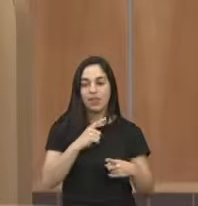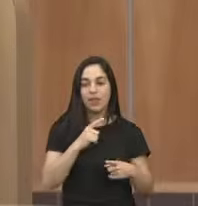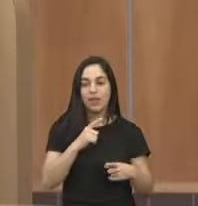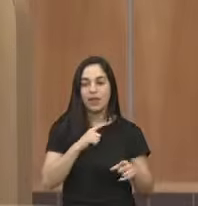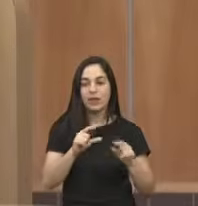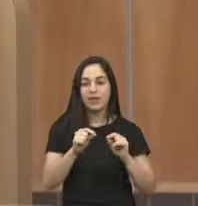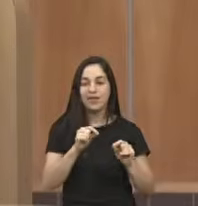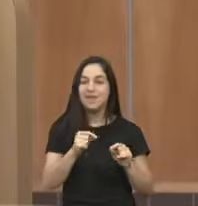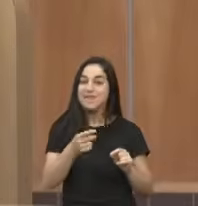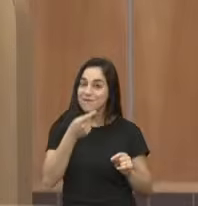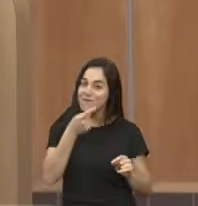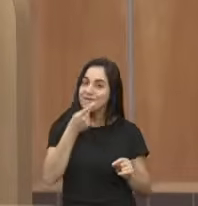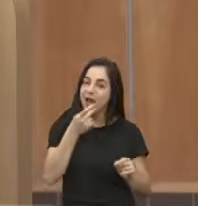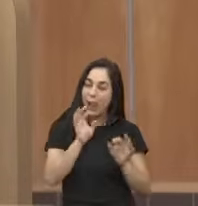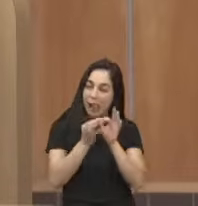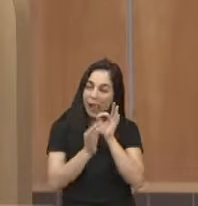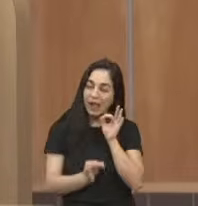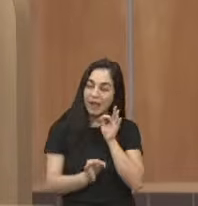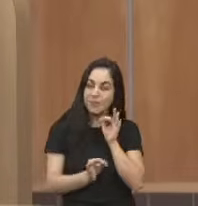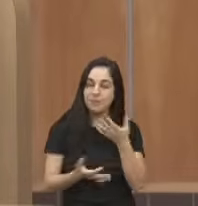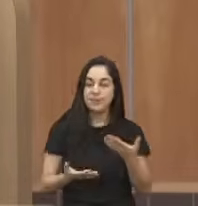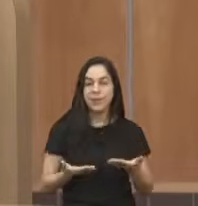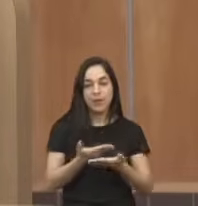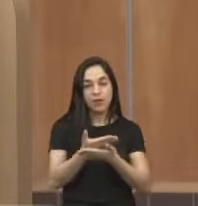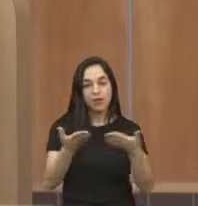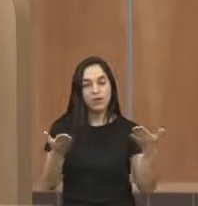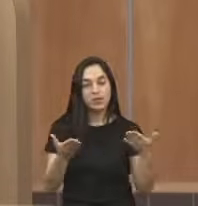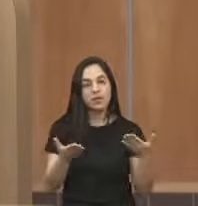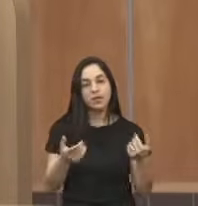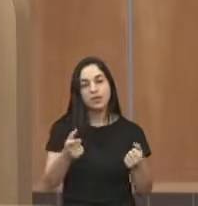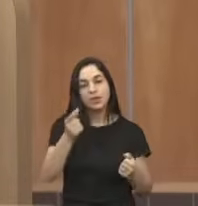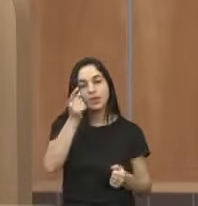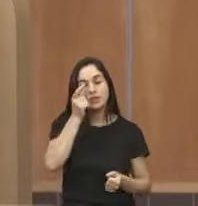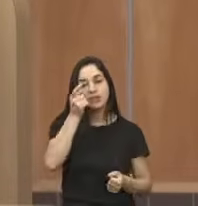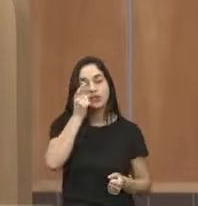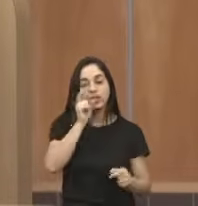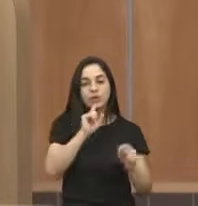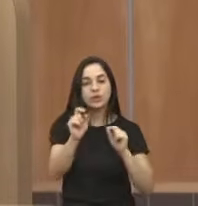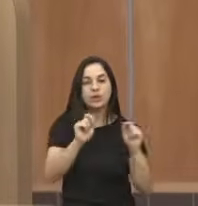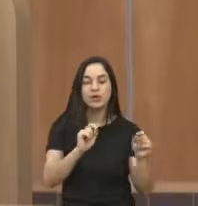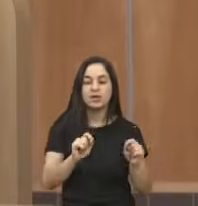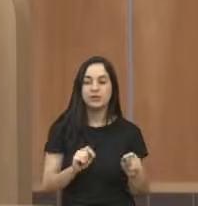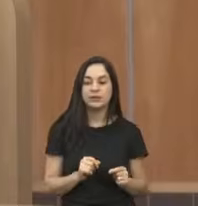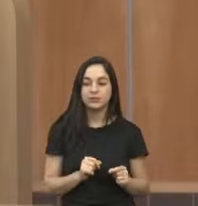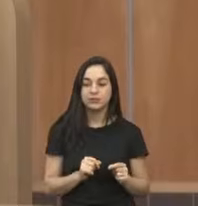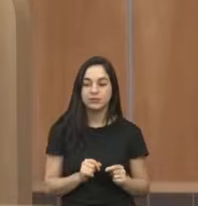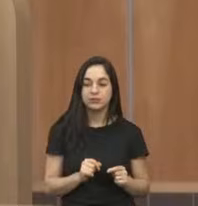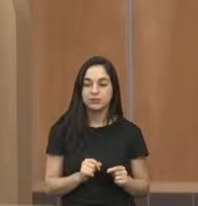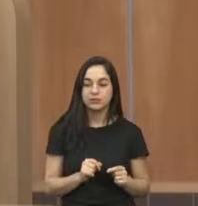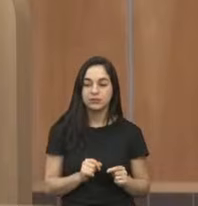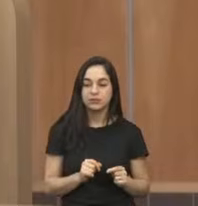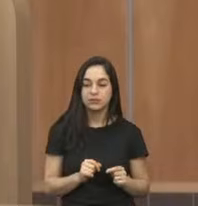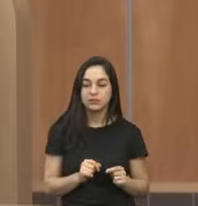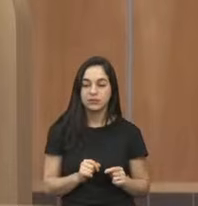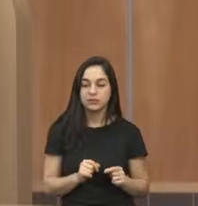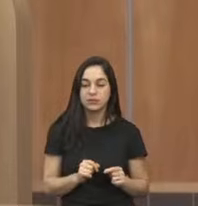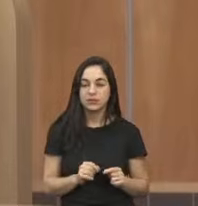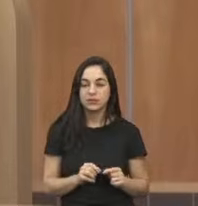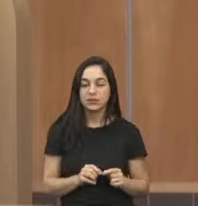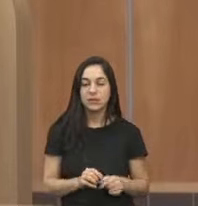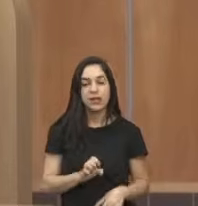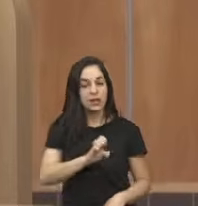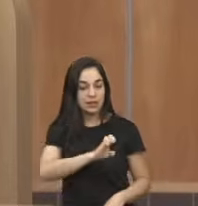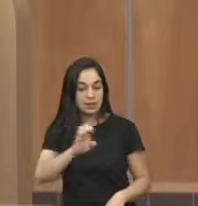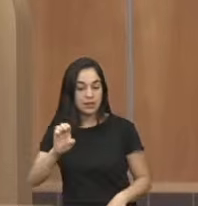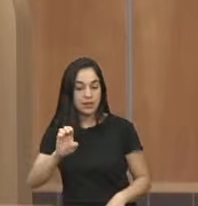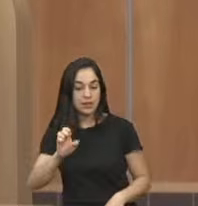pouco, eu quero que você que está acompanhando a gente, preste atenção, à esquerda, fala em economia. Vocês acompanharam a